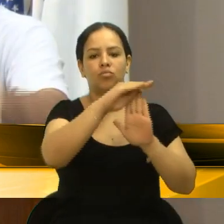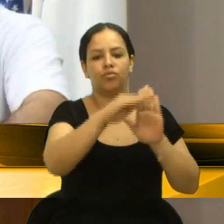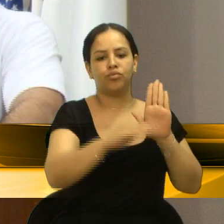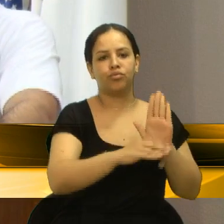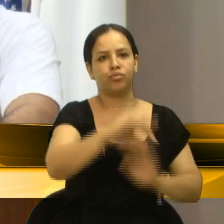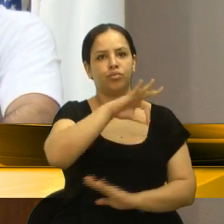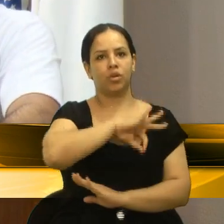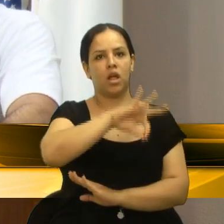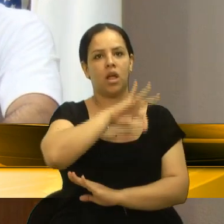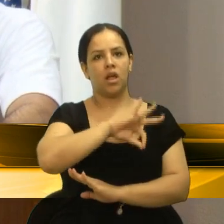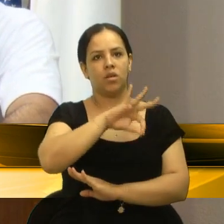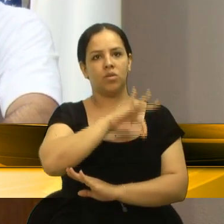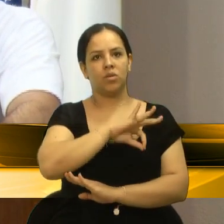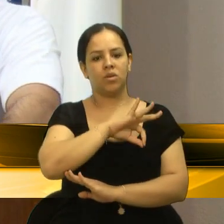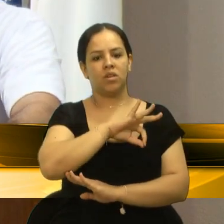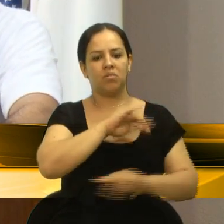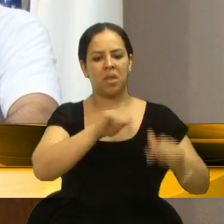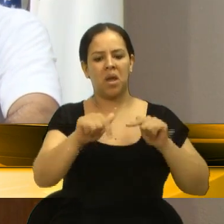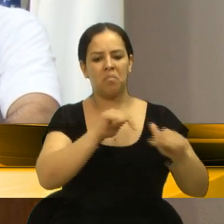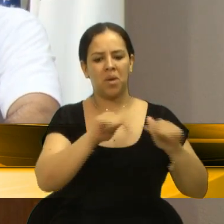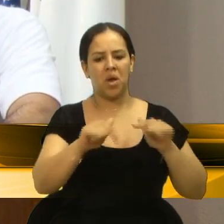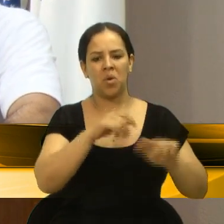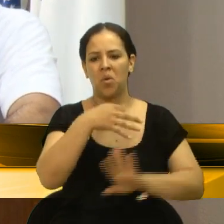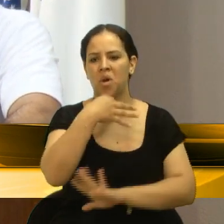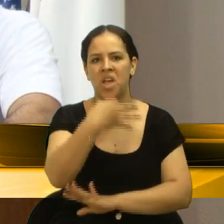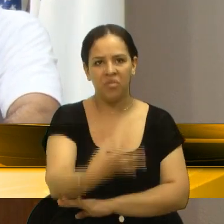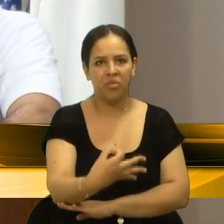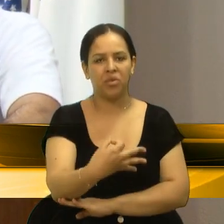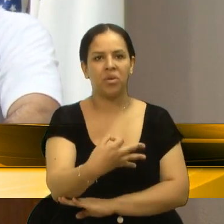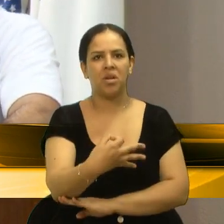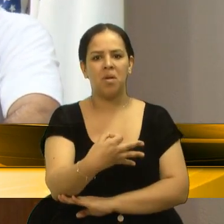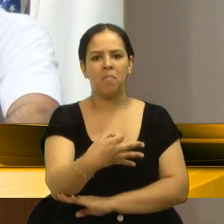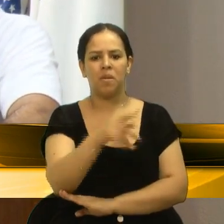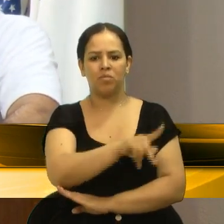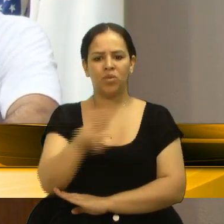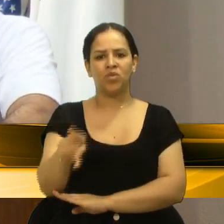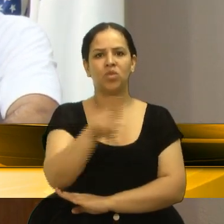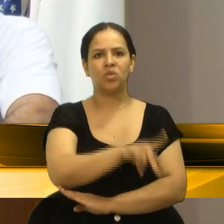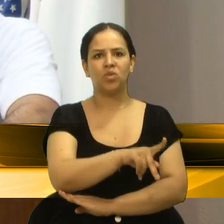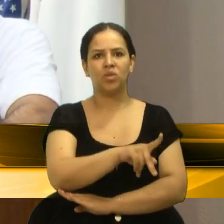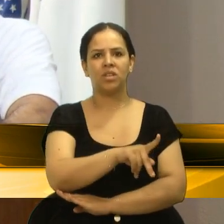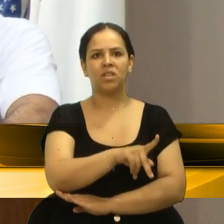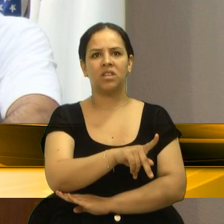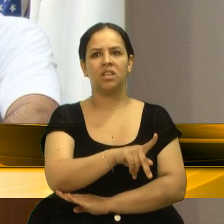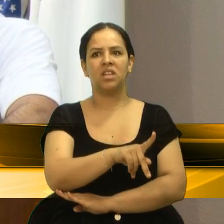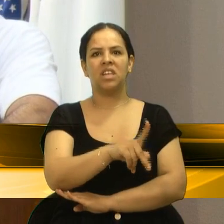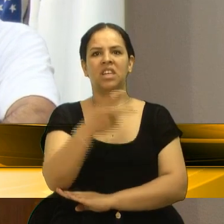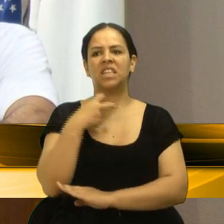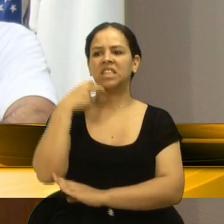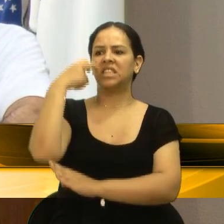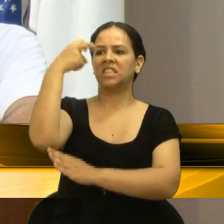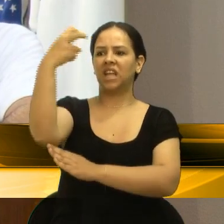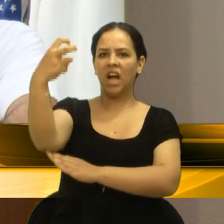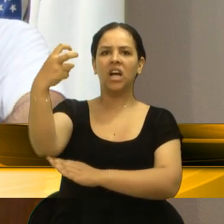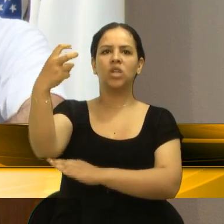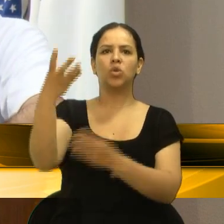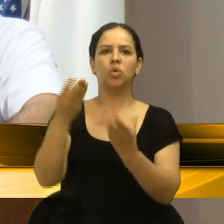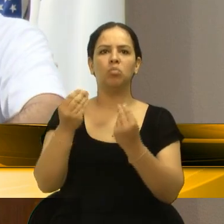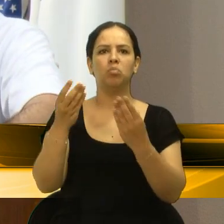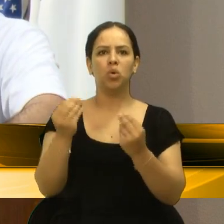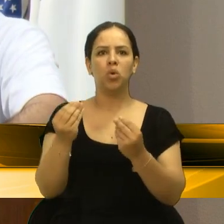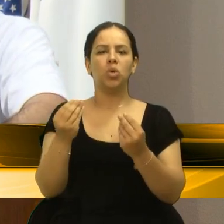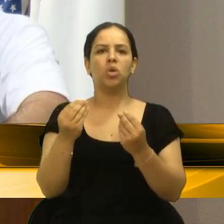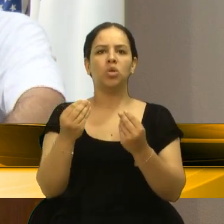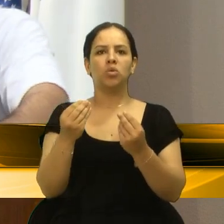trabalho precarizadas. Essas professoras que ficaram roucas, batendo panela, fazendo apitaço, acamparam em frente à